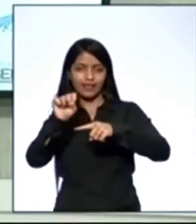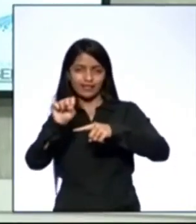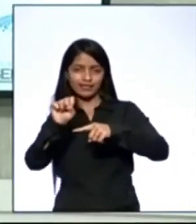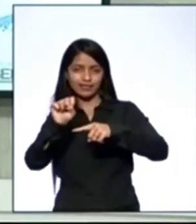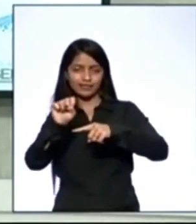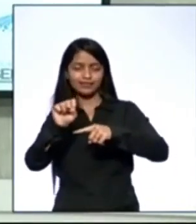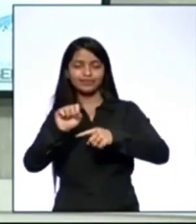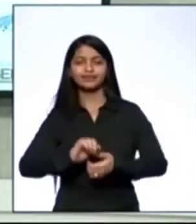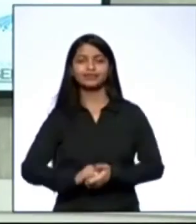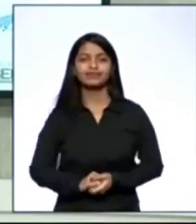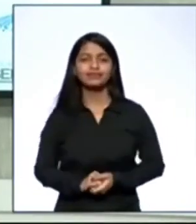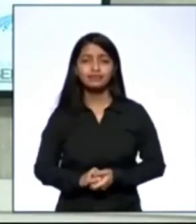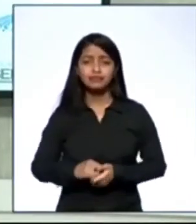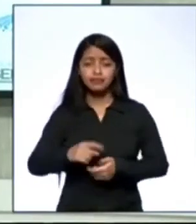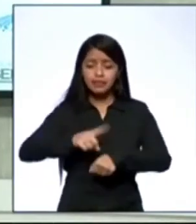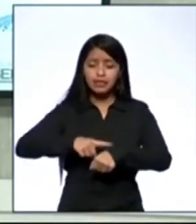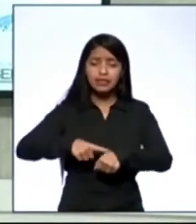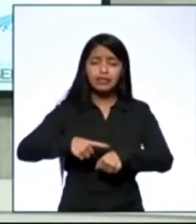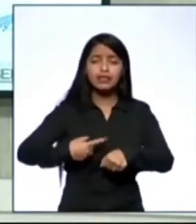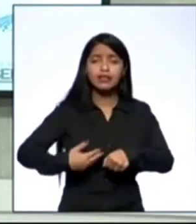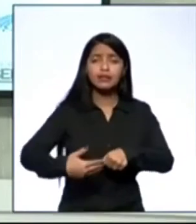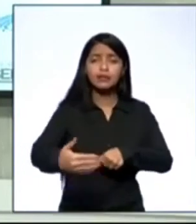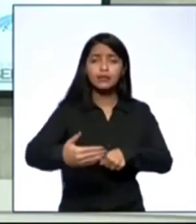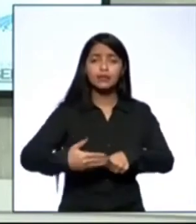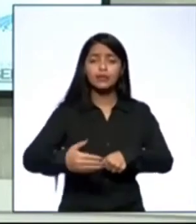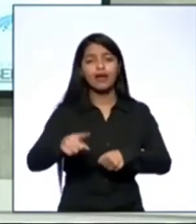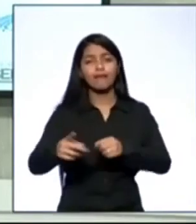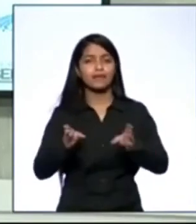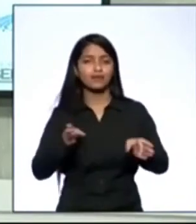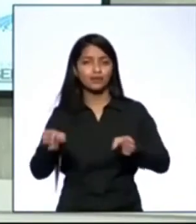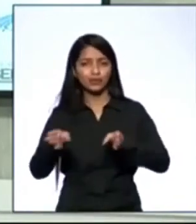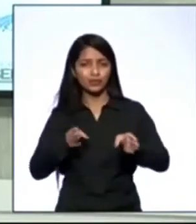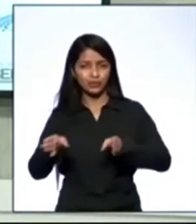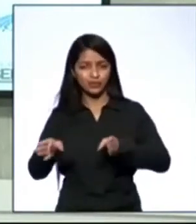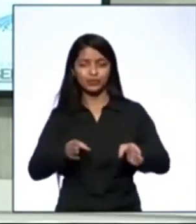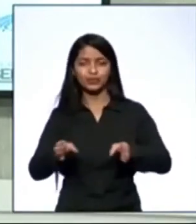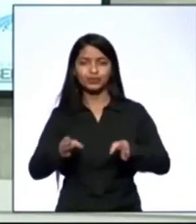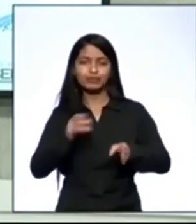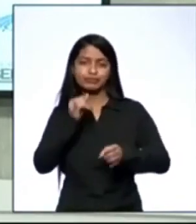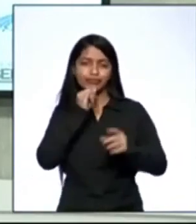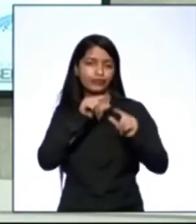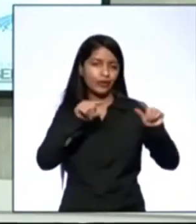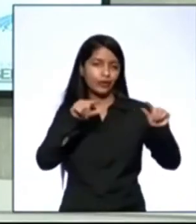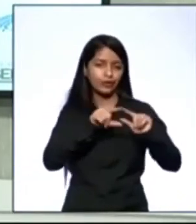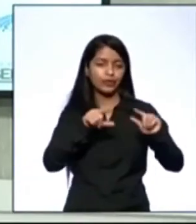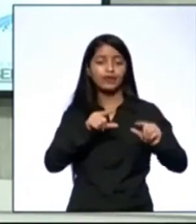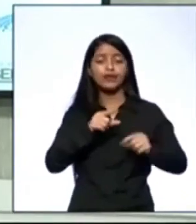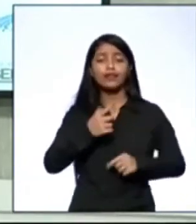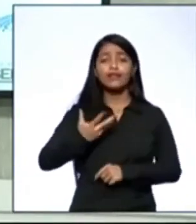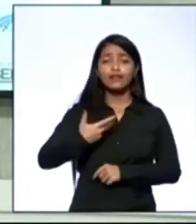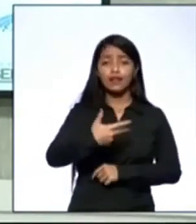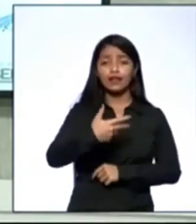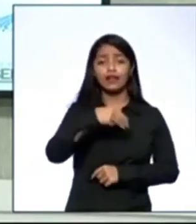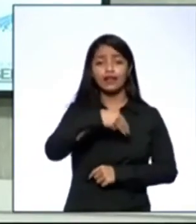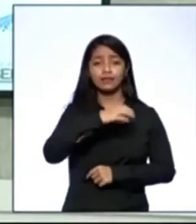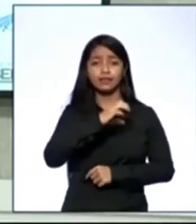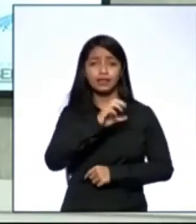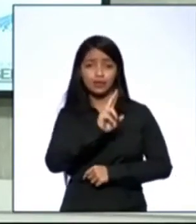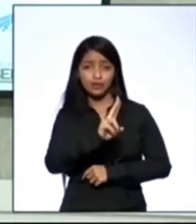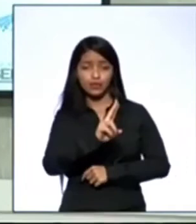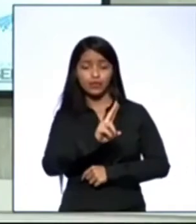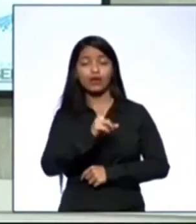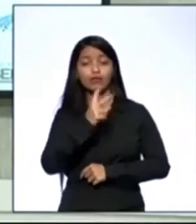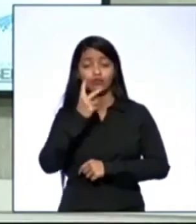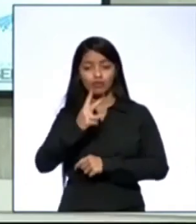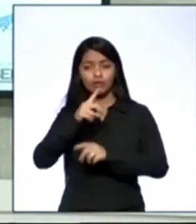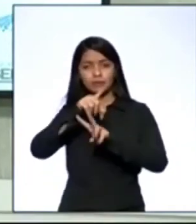uma volta a gente chama de período. Então eu poderia estabelecer uma fórmula assim: velocidade de MCU é o 2πr